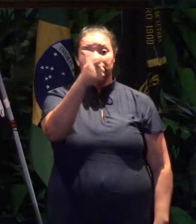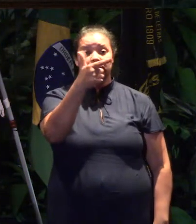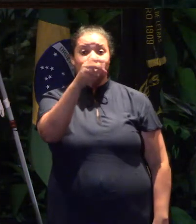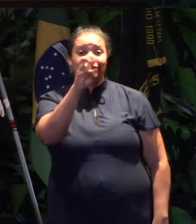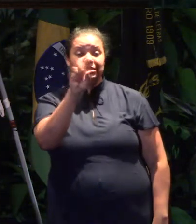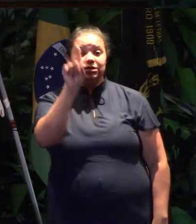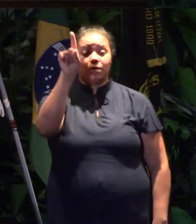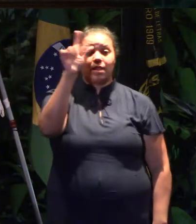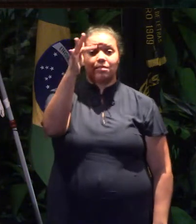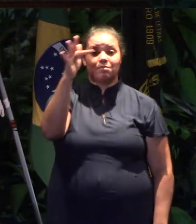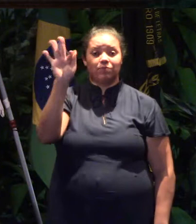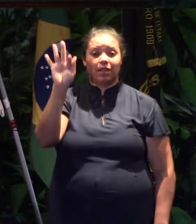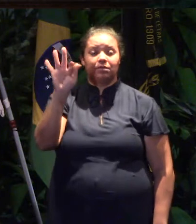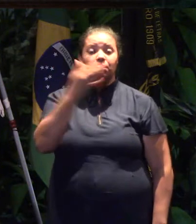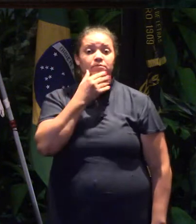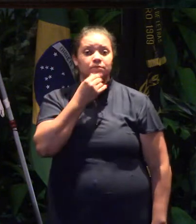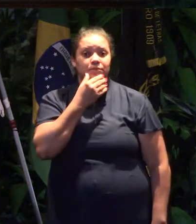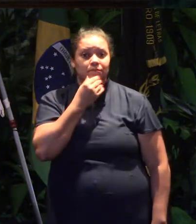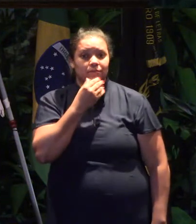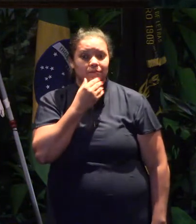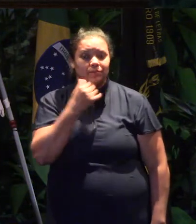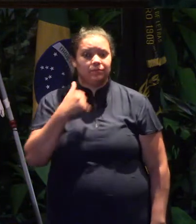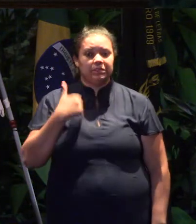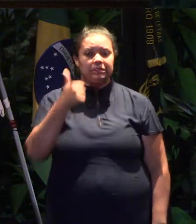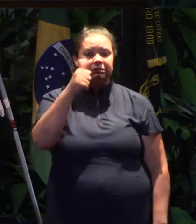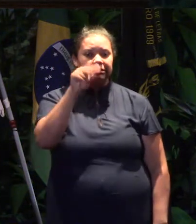França por Louis Braille, um garoto cego de apenas 15 anos,